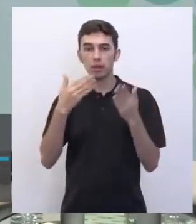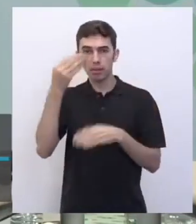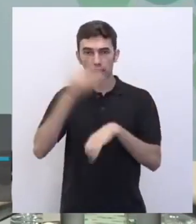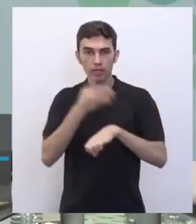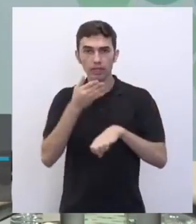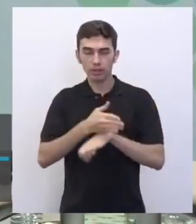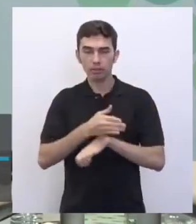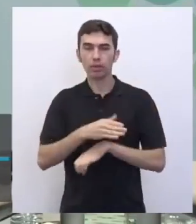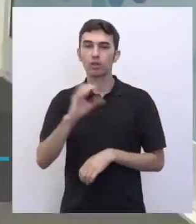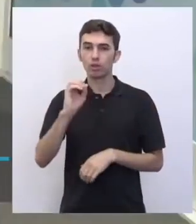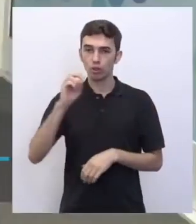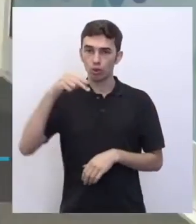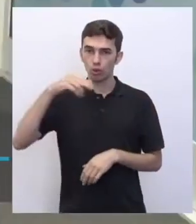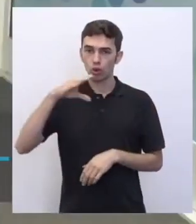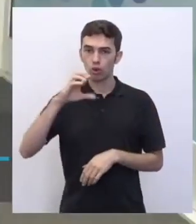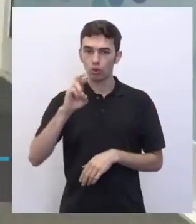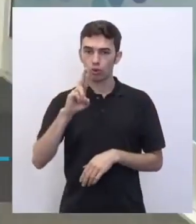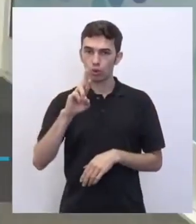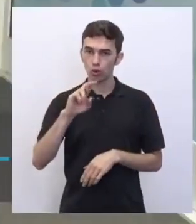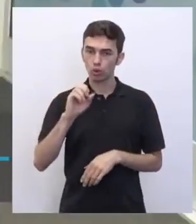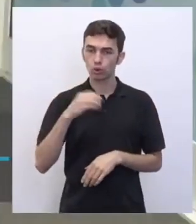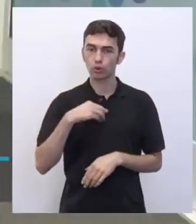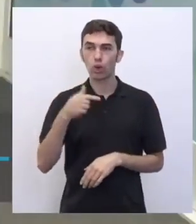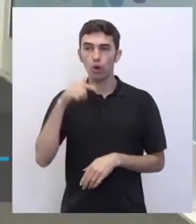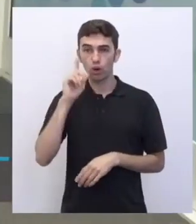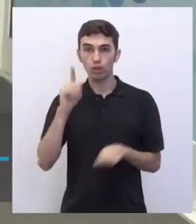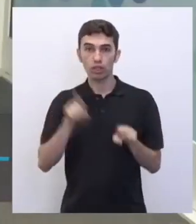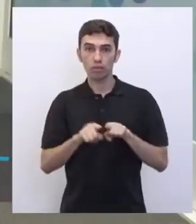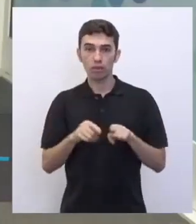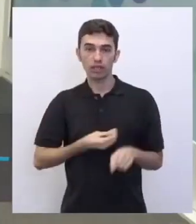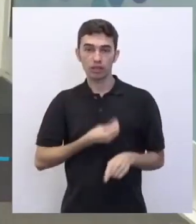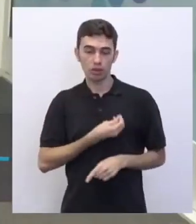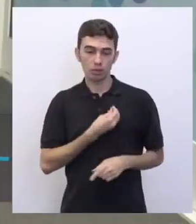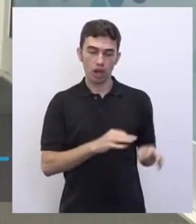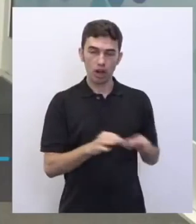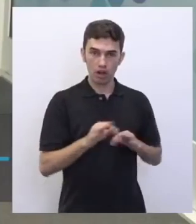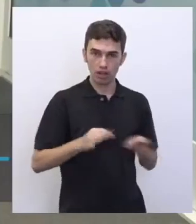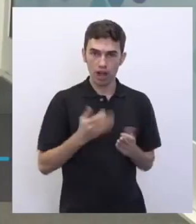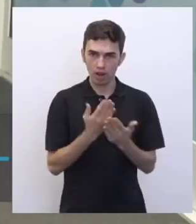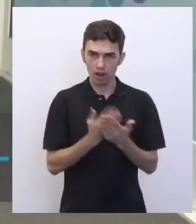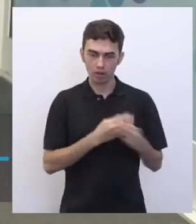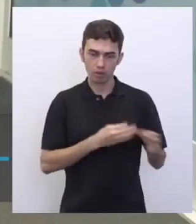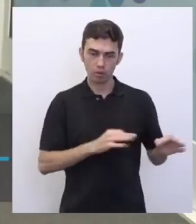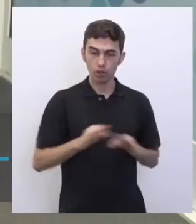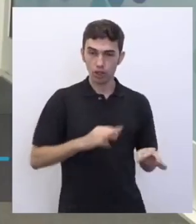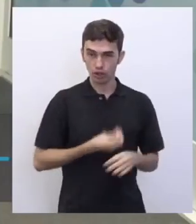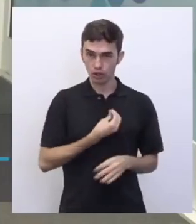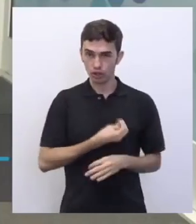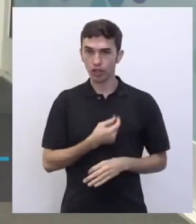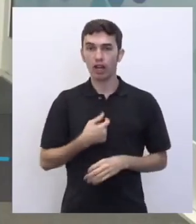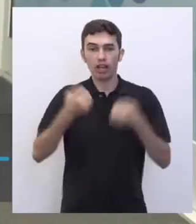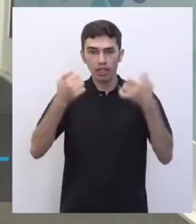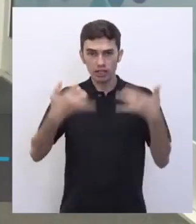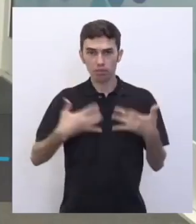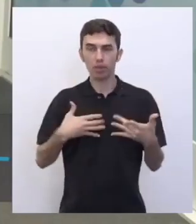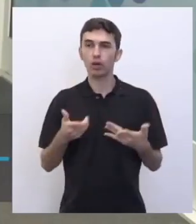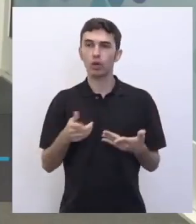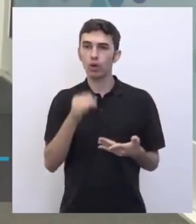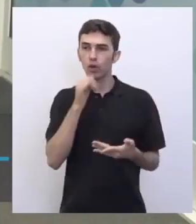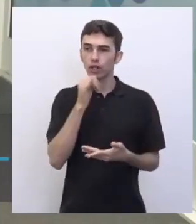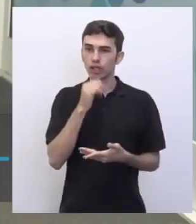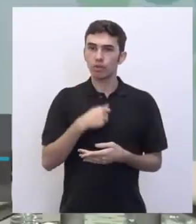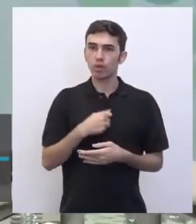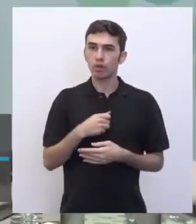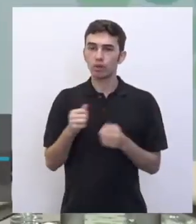ontem eu participei, professora, de uma aula de projeto de vidas aqui com a professora Sara. Nós falamos sobre isso. Muitos Ótimo. alunos têm como projeto de